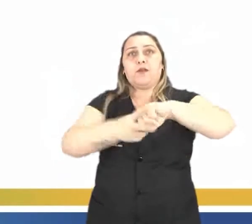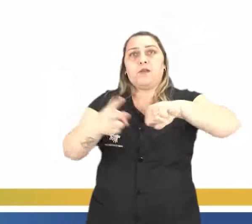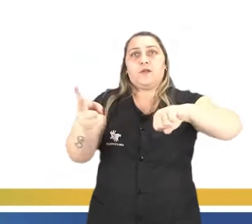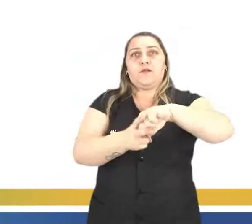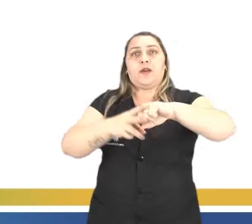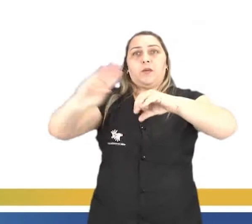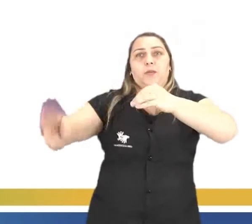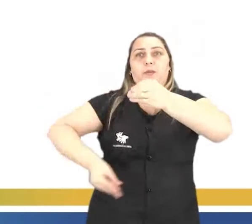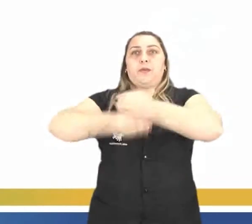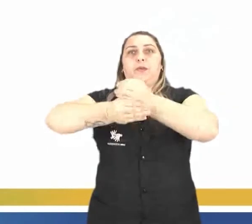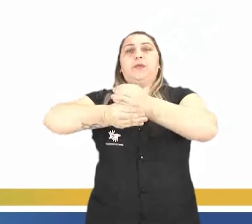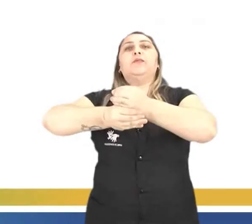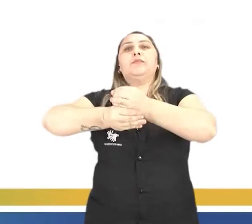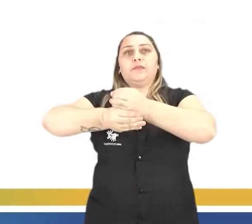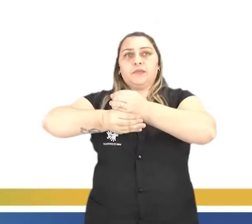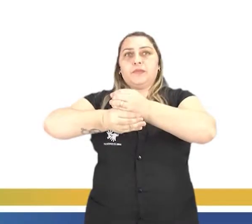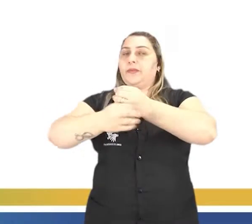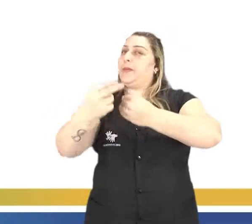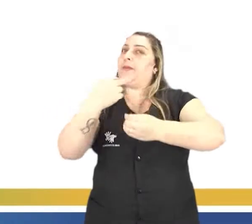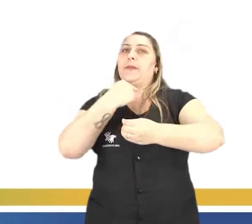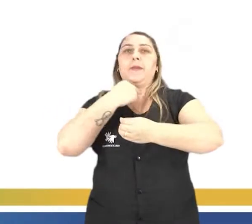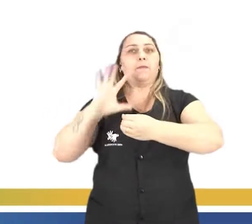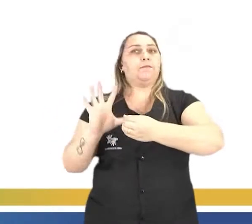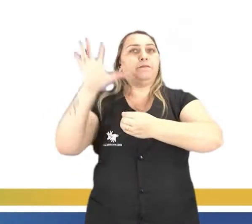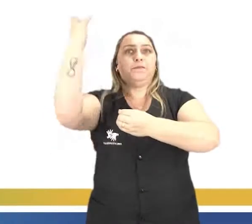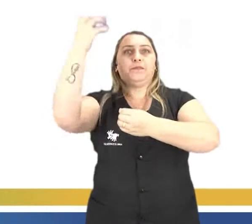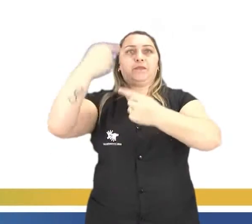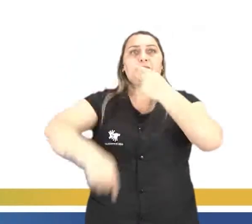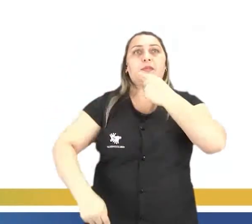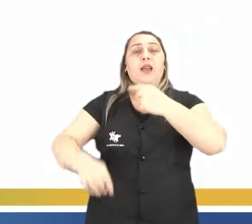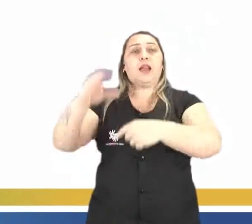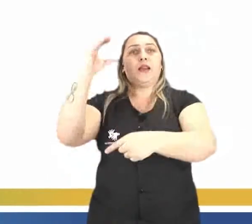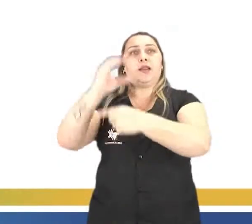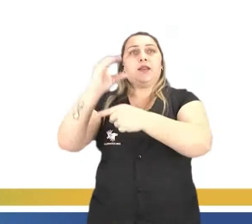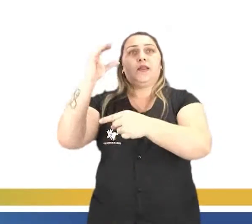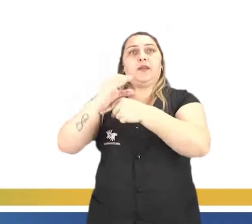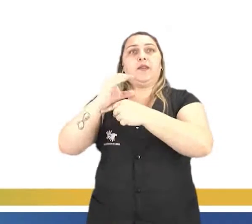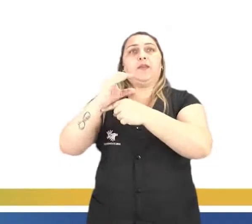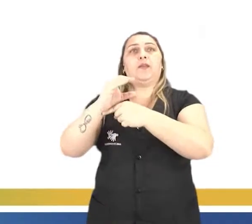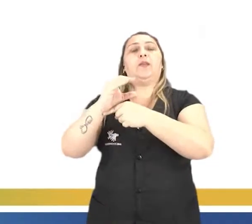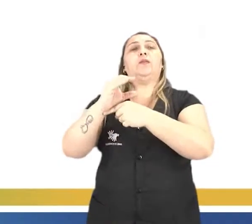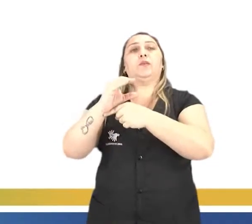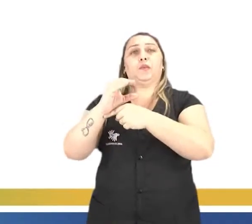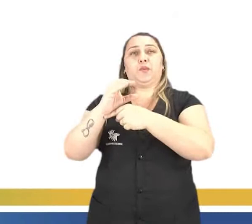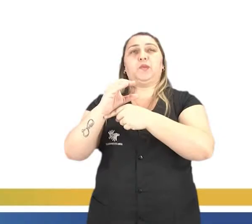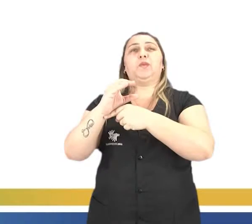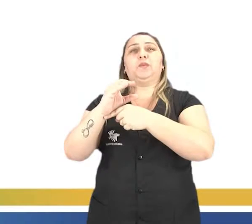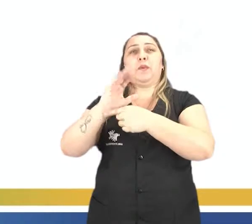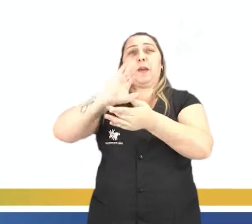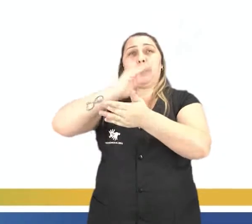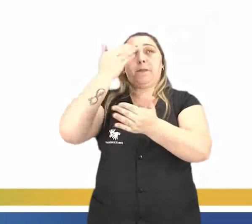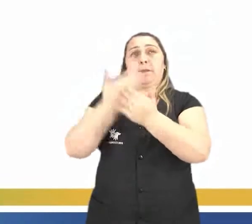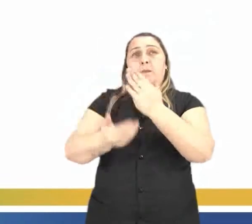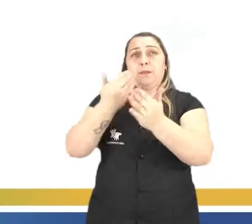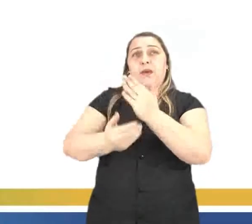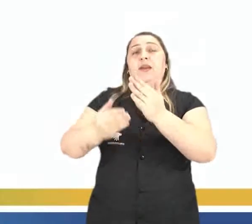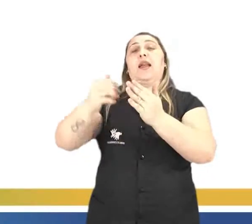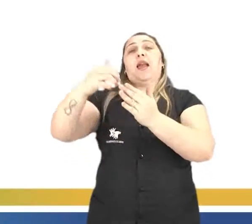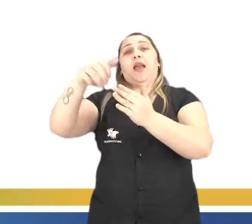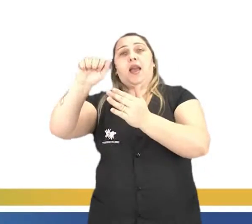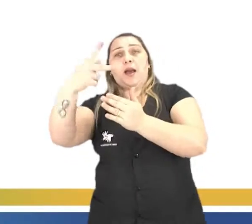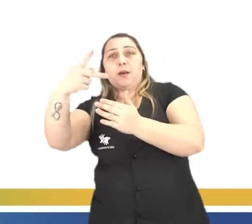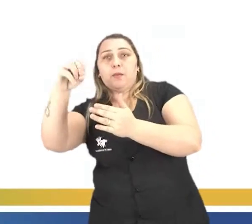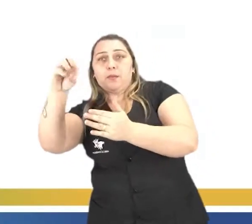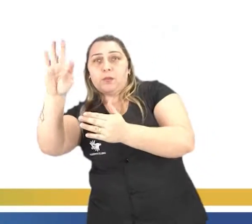seu complemento. Isso não pode acontecer. Já na letra C, flagelo terrível é aposto, né,